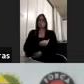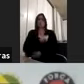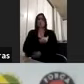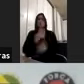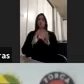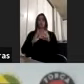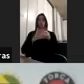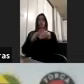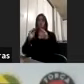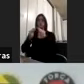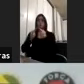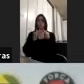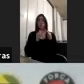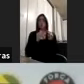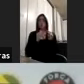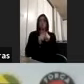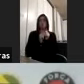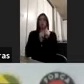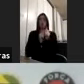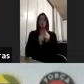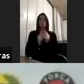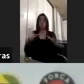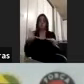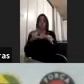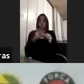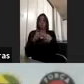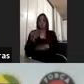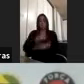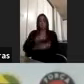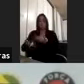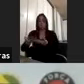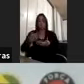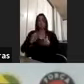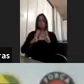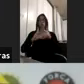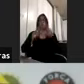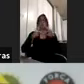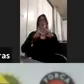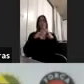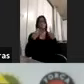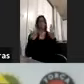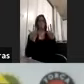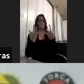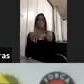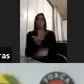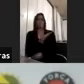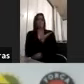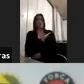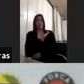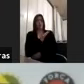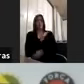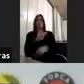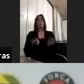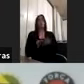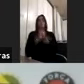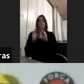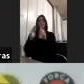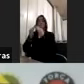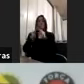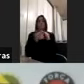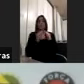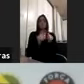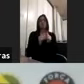junto com os trabalhadores agora. Ou seja, além de toda a família, né, dos trabalhadores estar envolvida, tipo levando o primo,